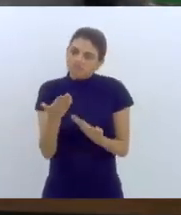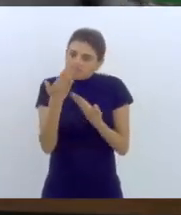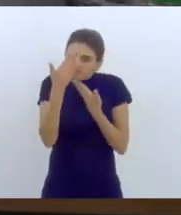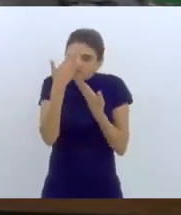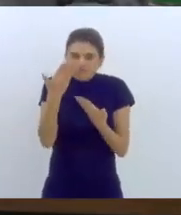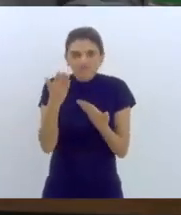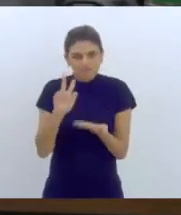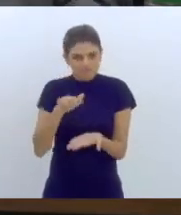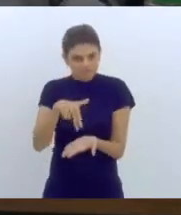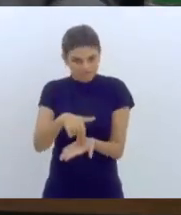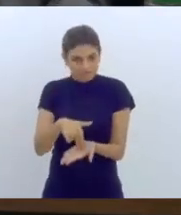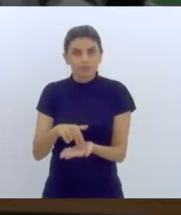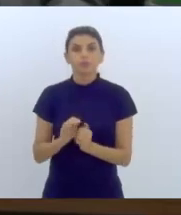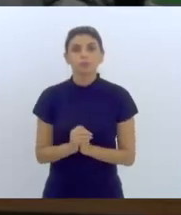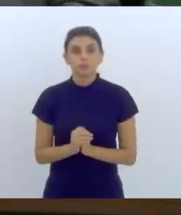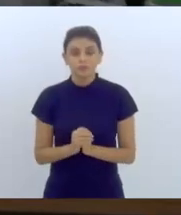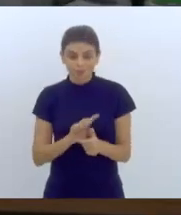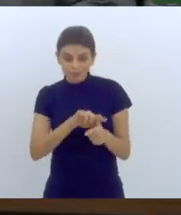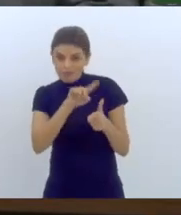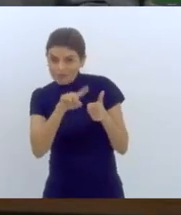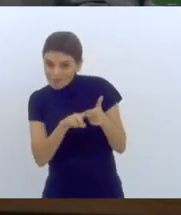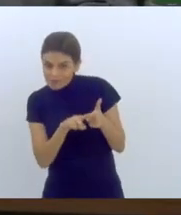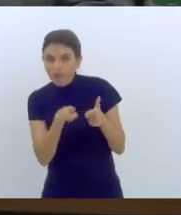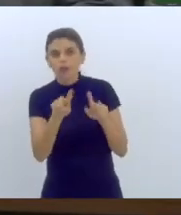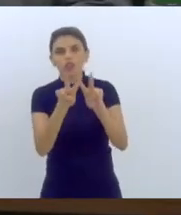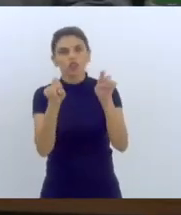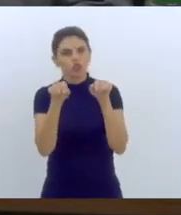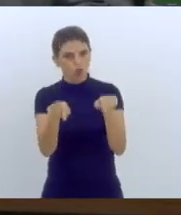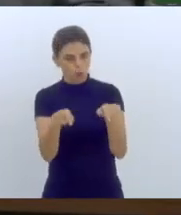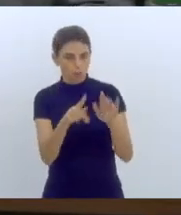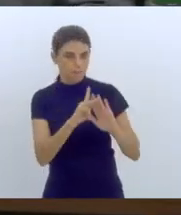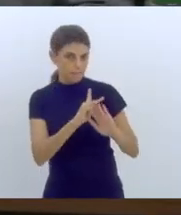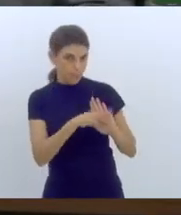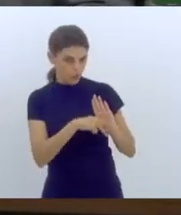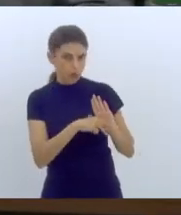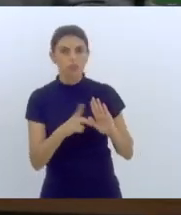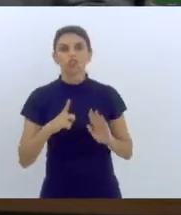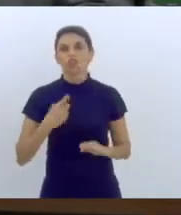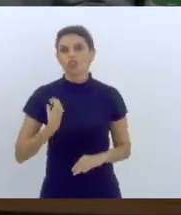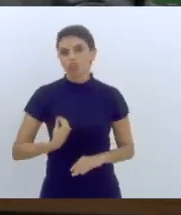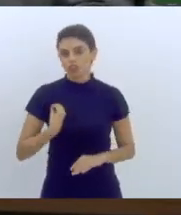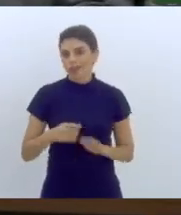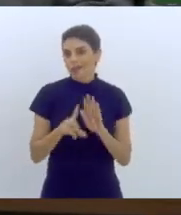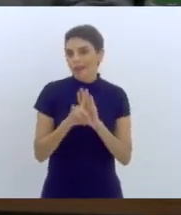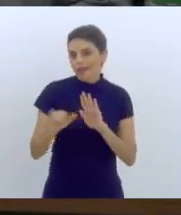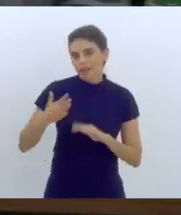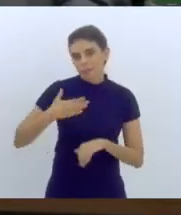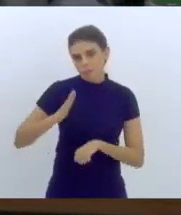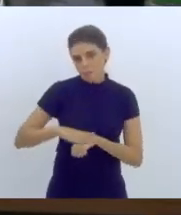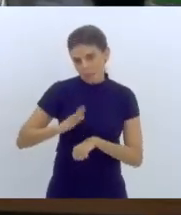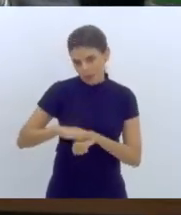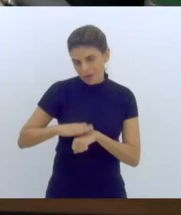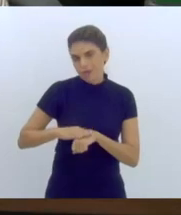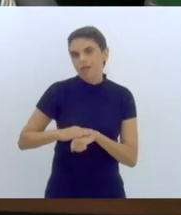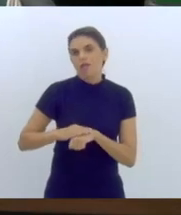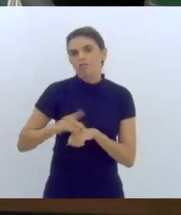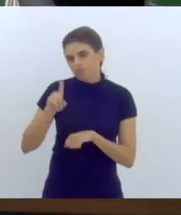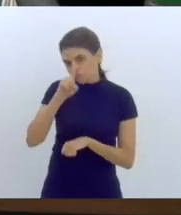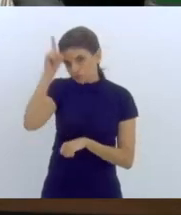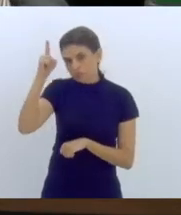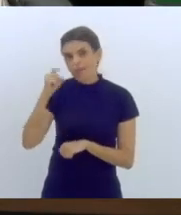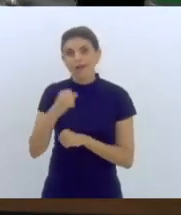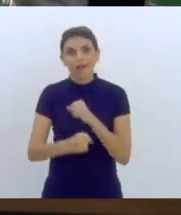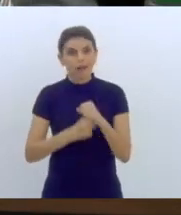Excelência. Bem, em relação a esse projeto, há uma lei de minha autoria de 2013